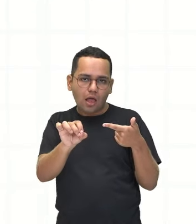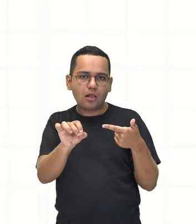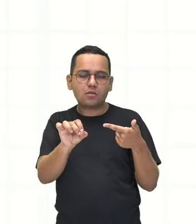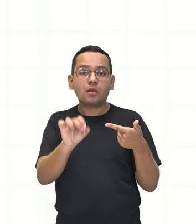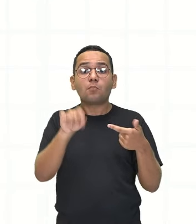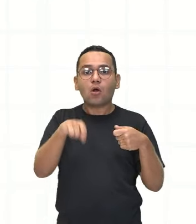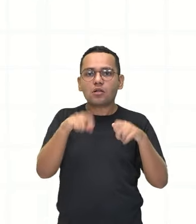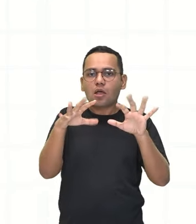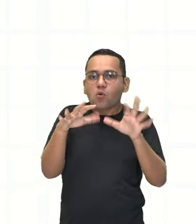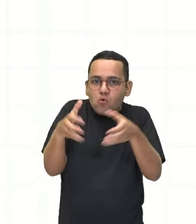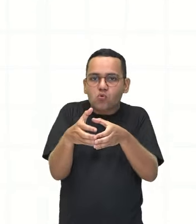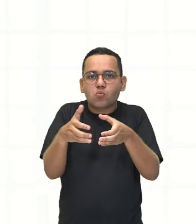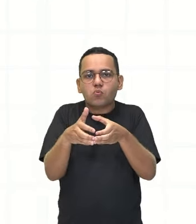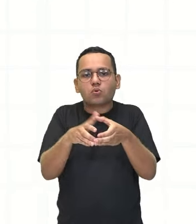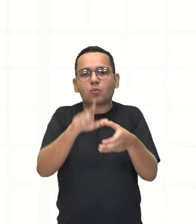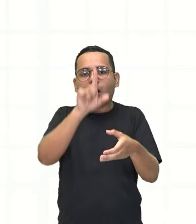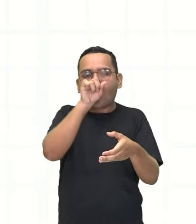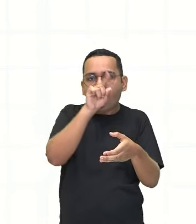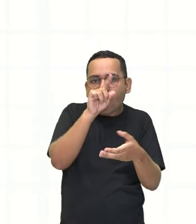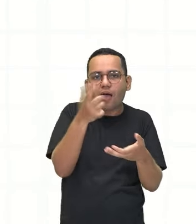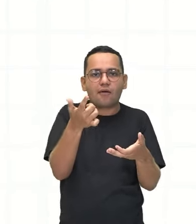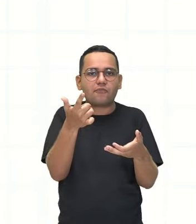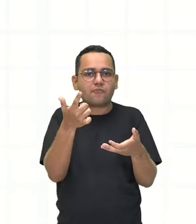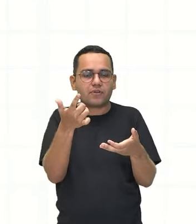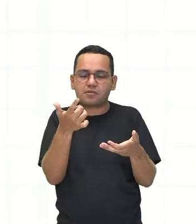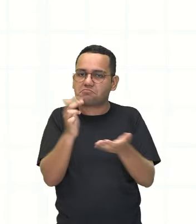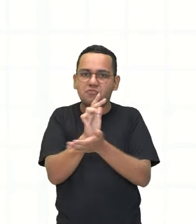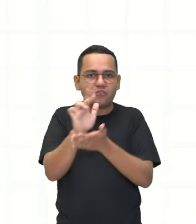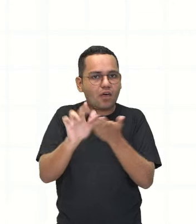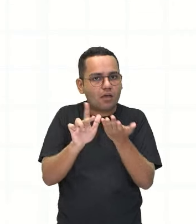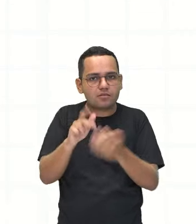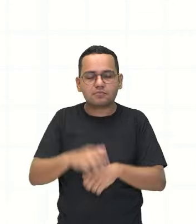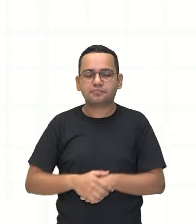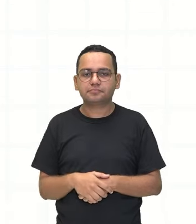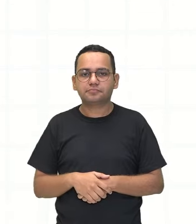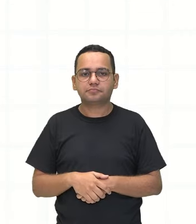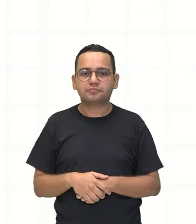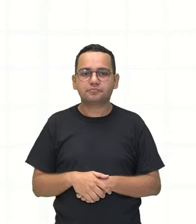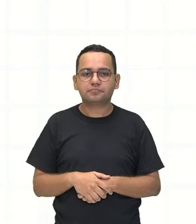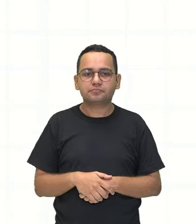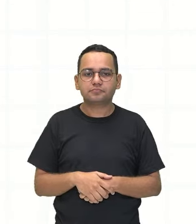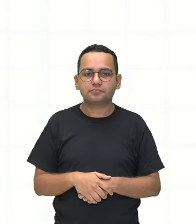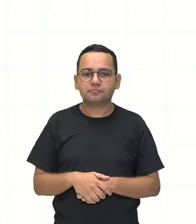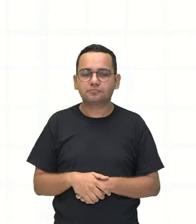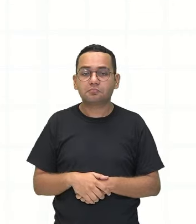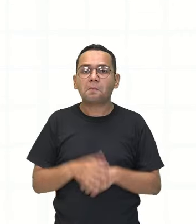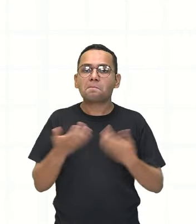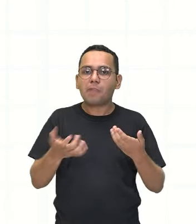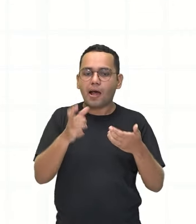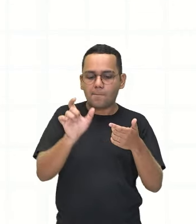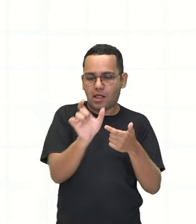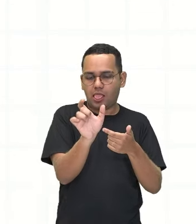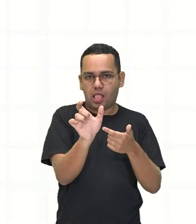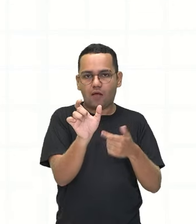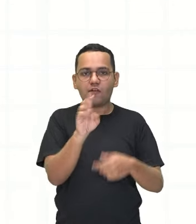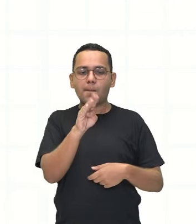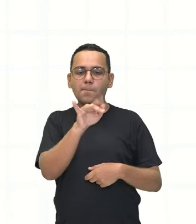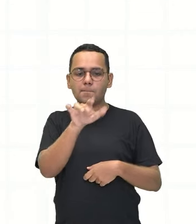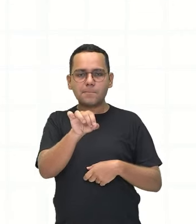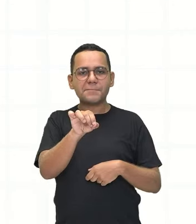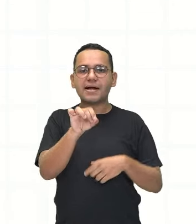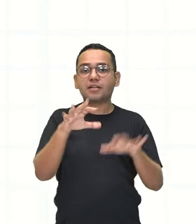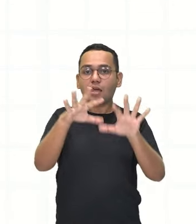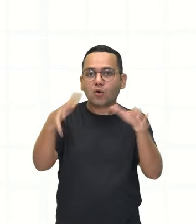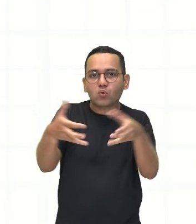exemplo, um bando de araras, né? Então, eu estou usando a palavra bando, que significa o coletivo, ou